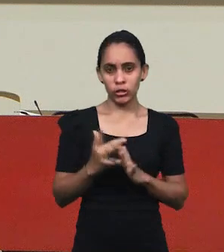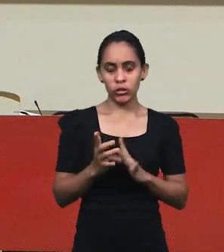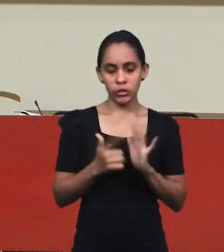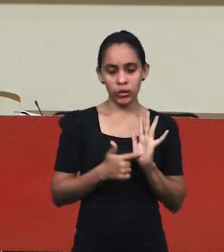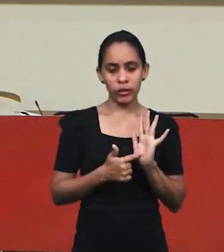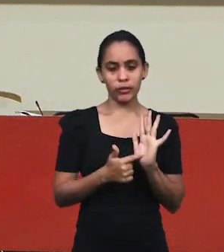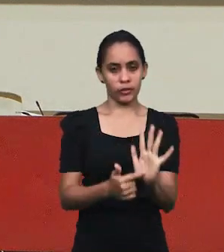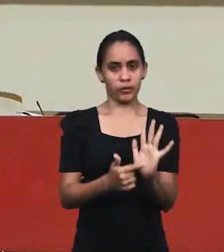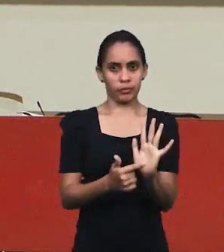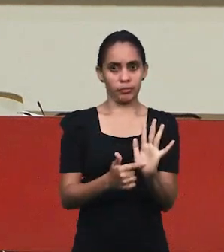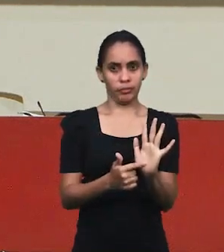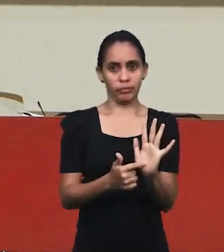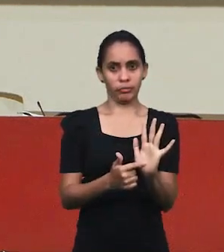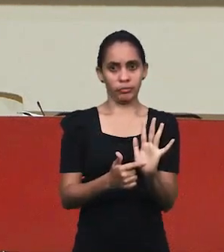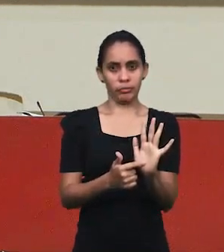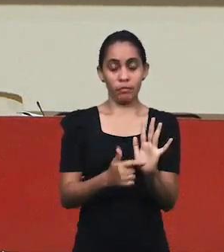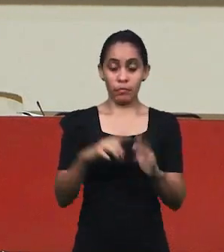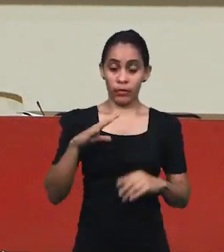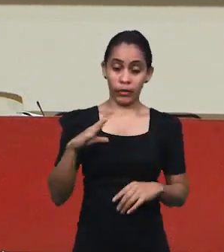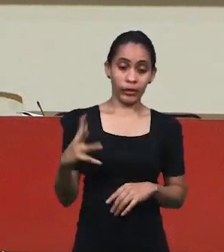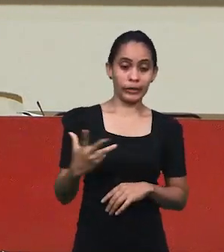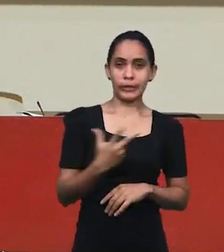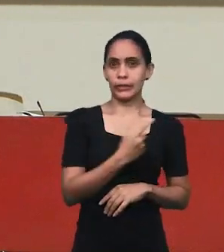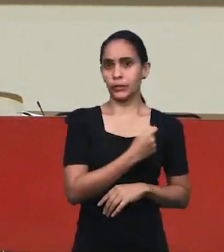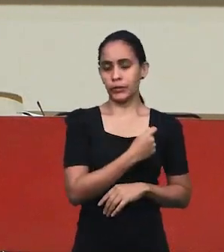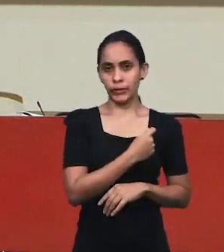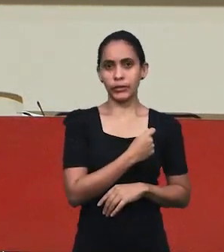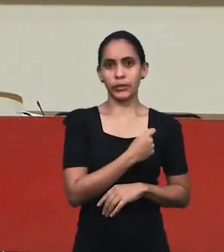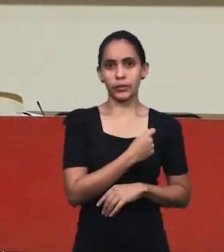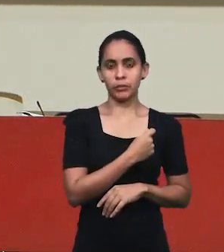Jesus reconheceu que eram os 3 comandos da salvação.